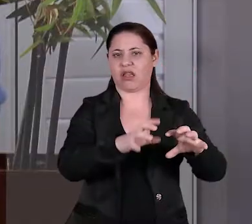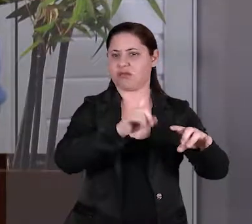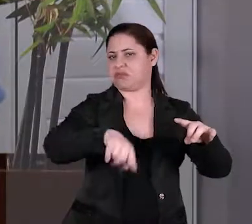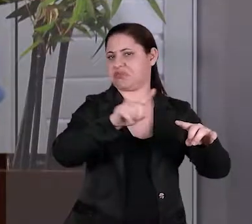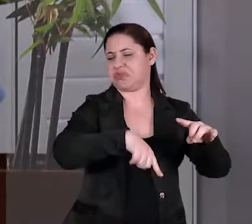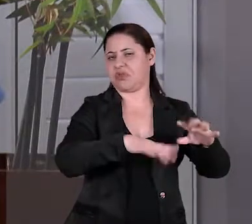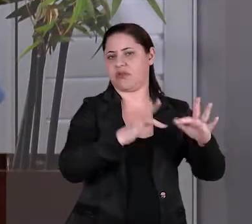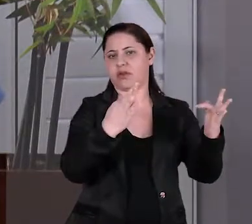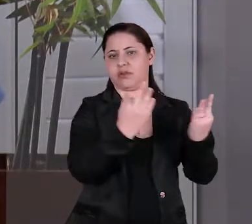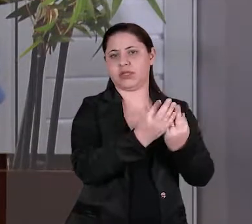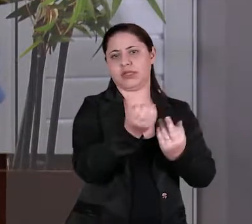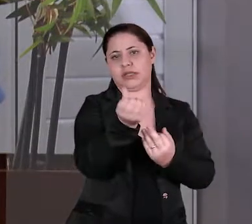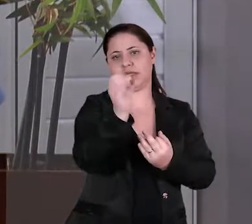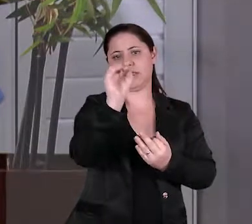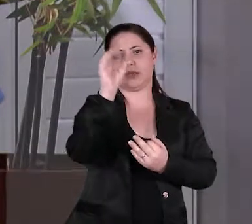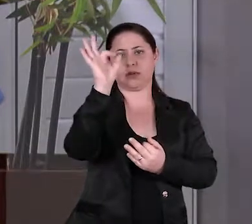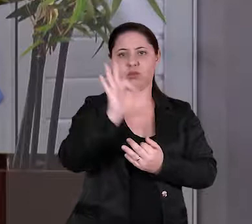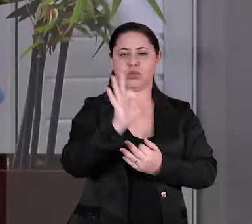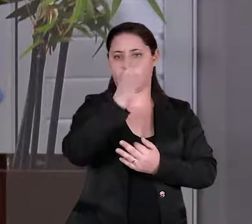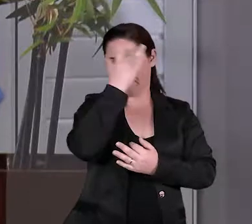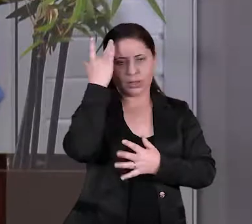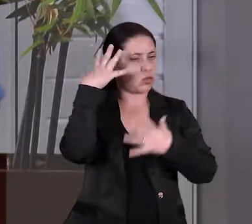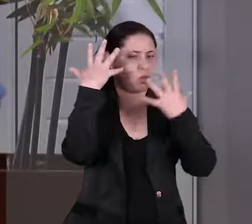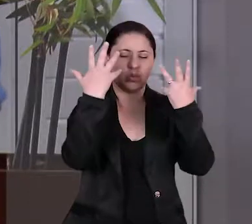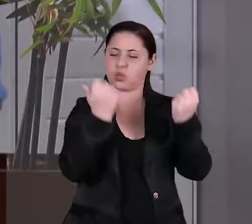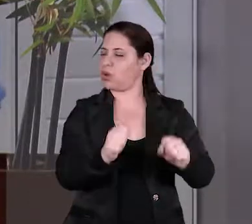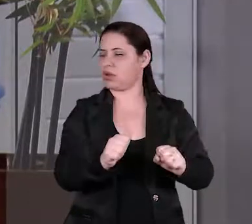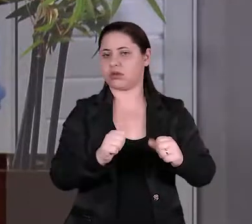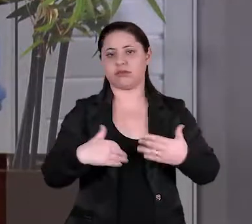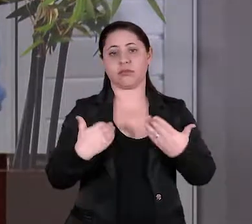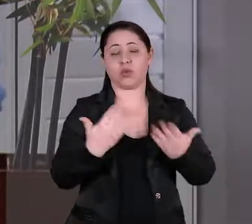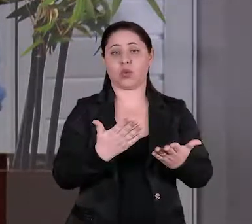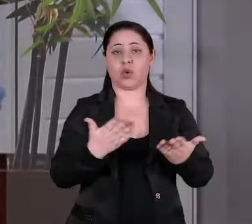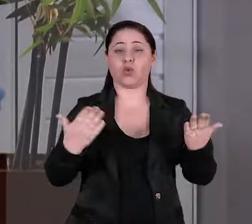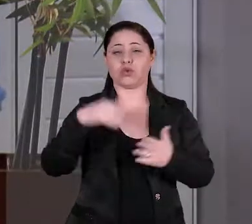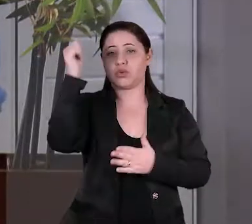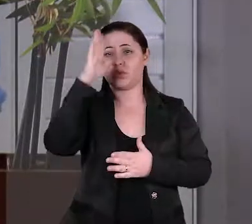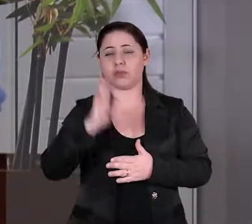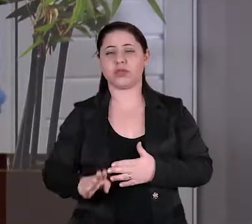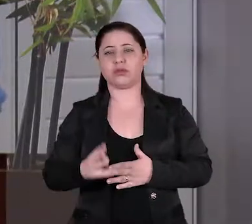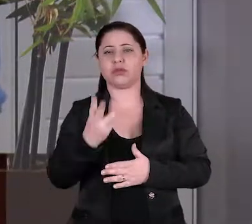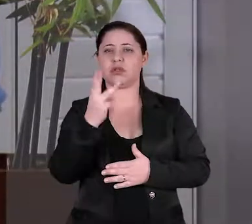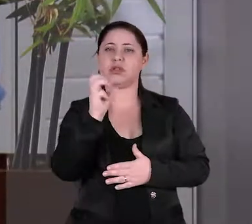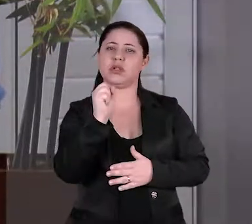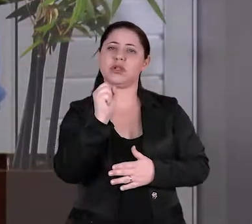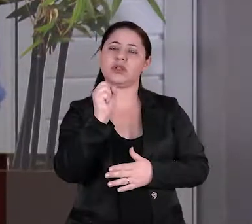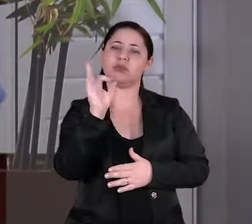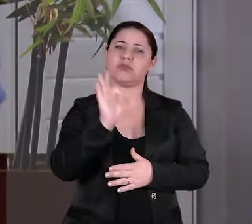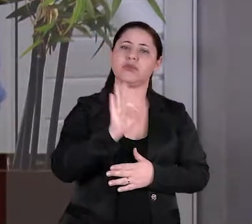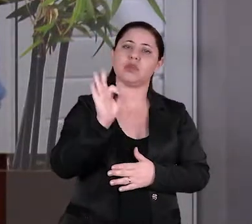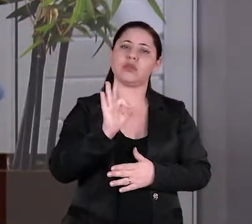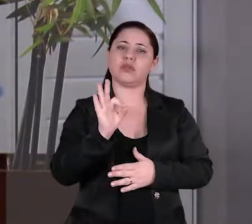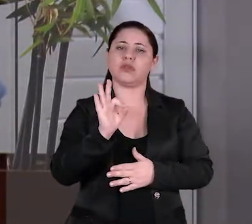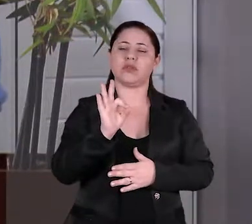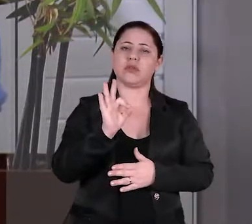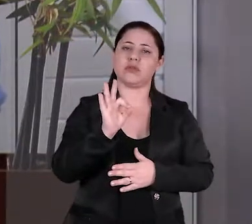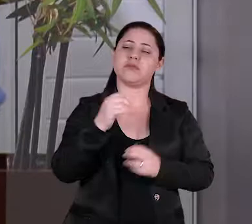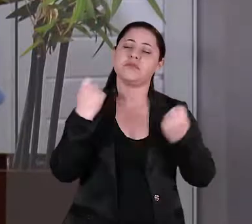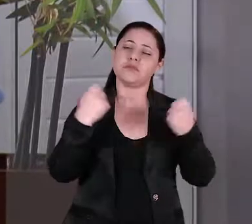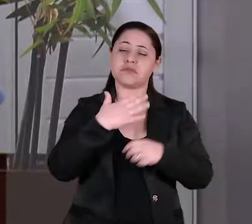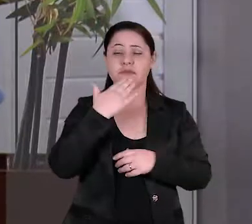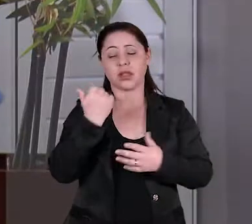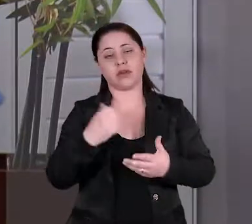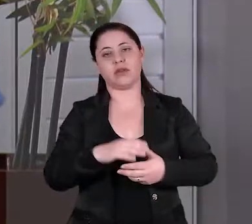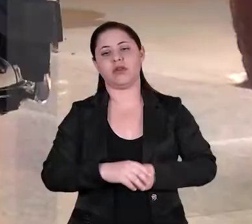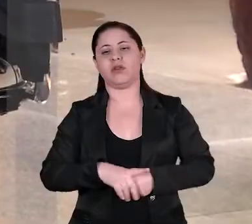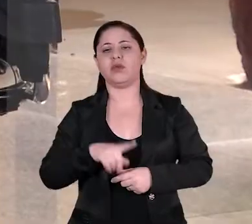recusa familiar ela é em torno de 60%. O Brasil é em torno de 30%. Então, a gente está muito aquém ainda do que se